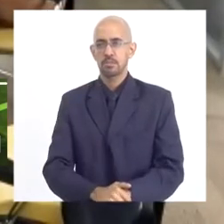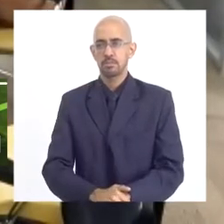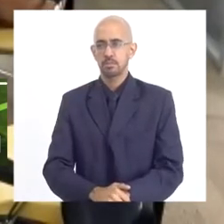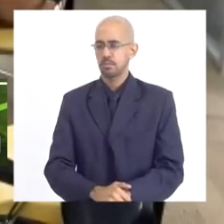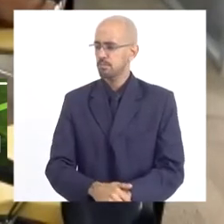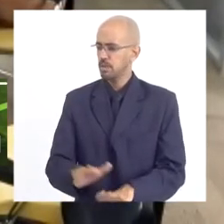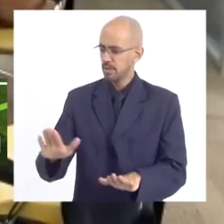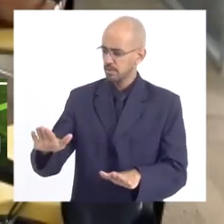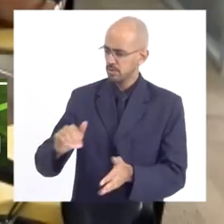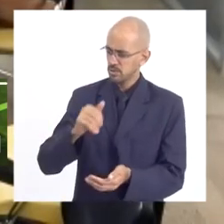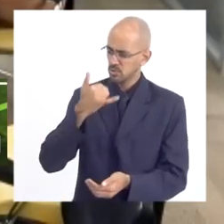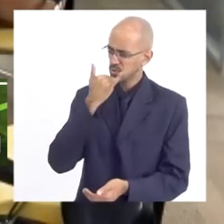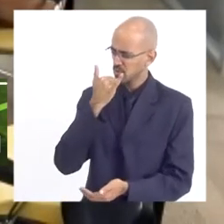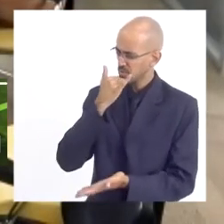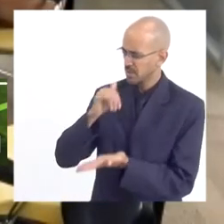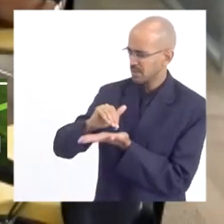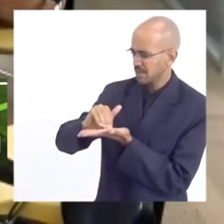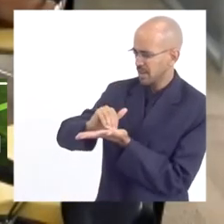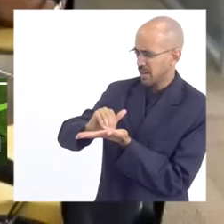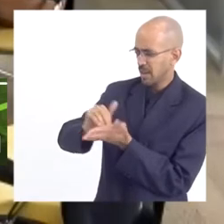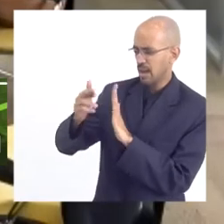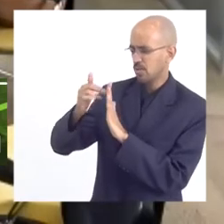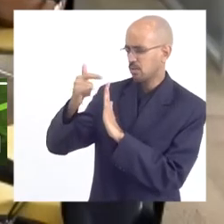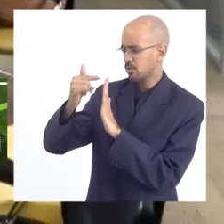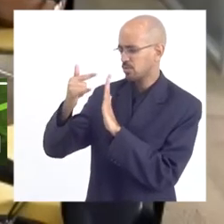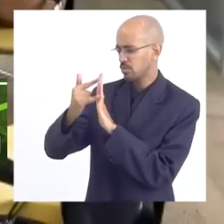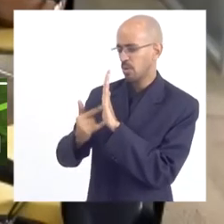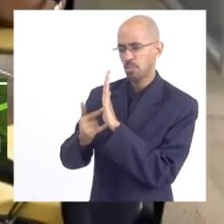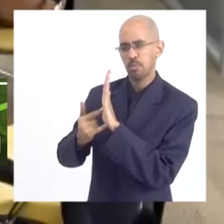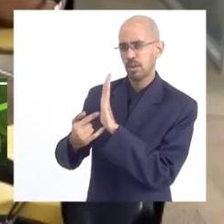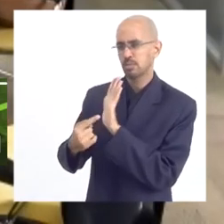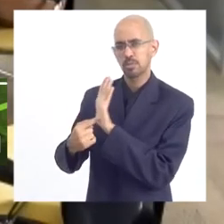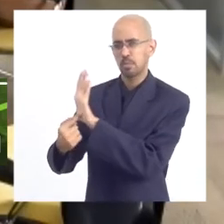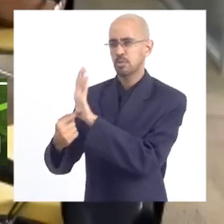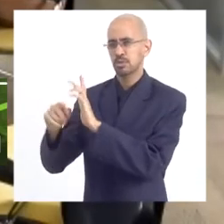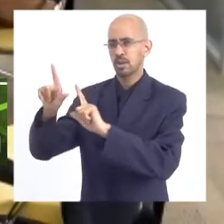2020. O relatório não está aparecendo na tela.